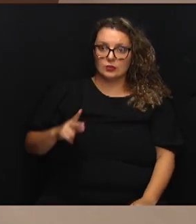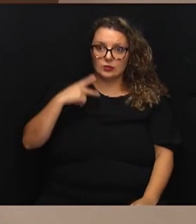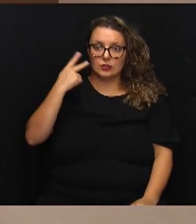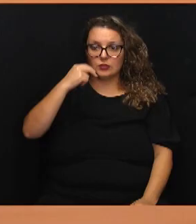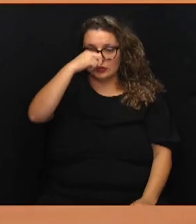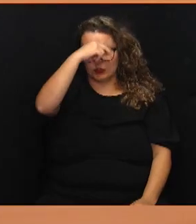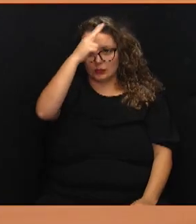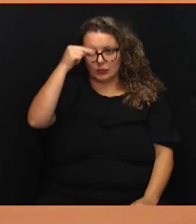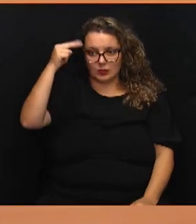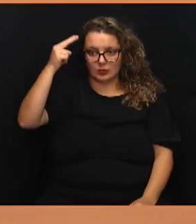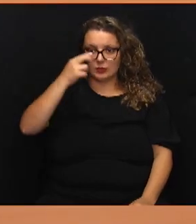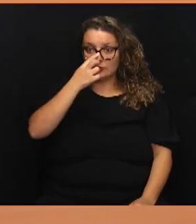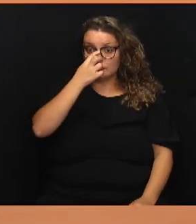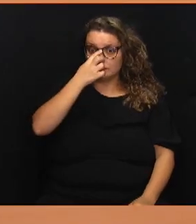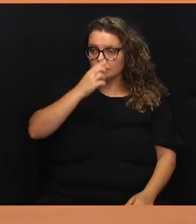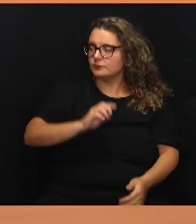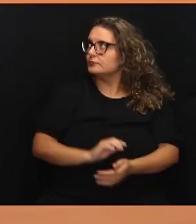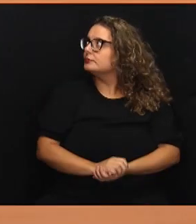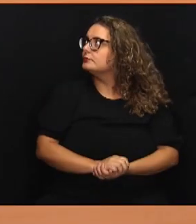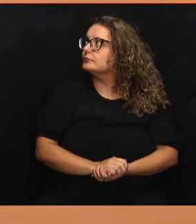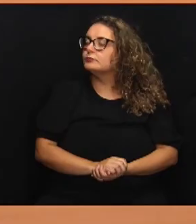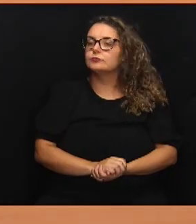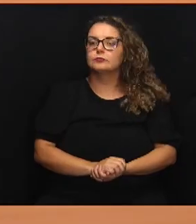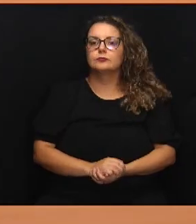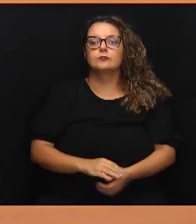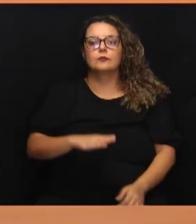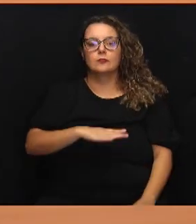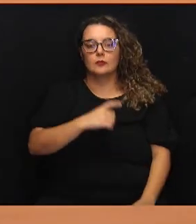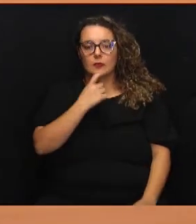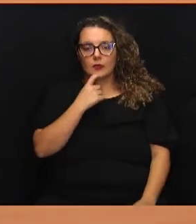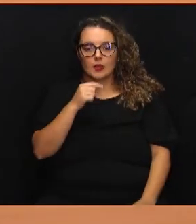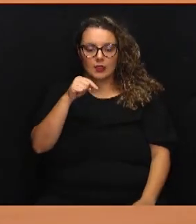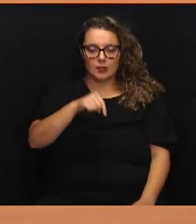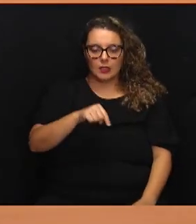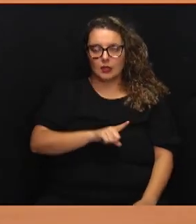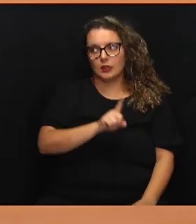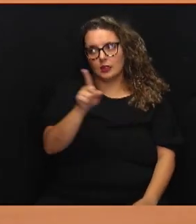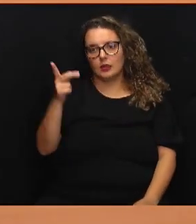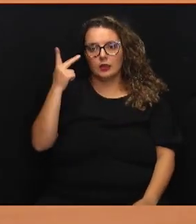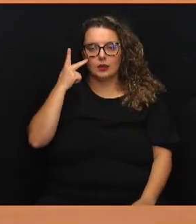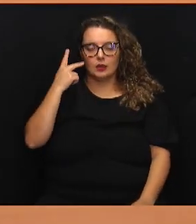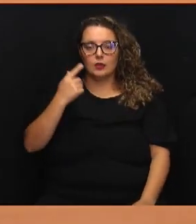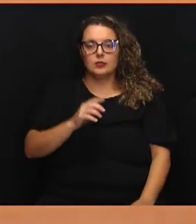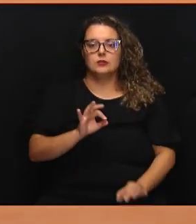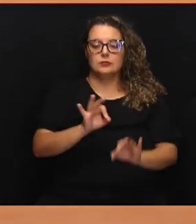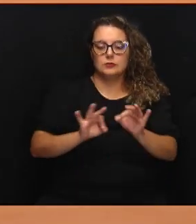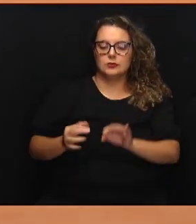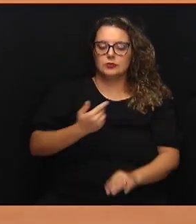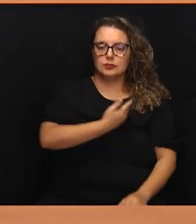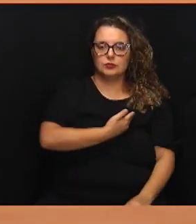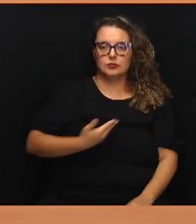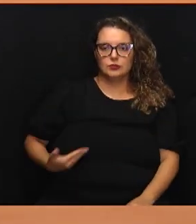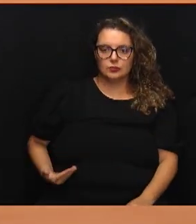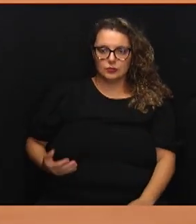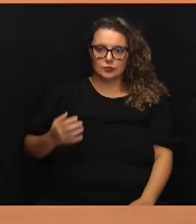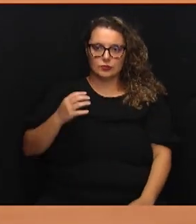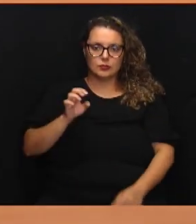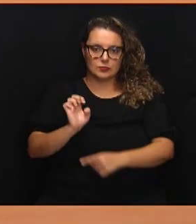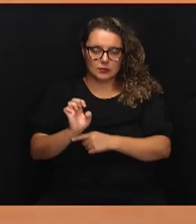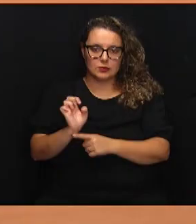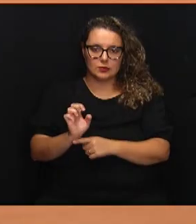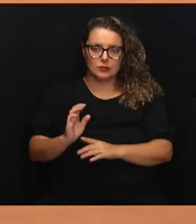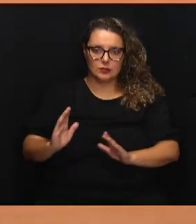Nick Schneider. Partindo de Campinas a São Paulo, esse projeto do governo do estado, que nós pretendemos, através